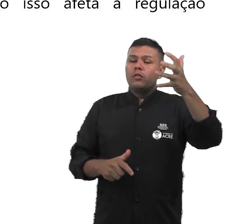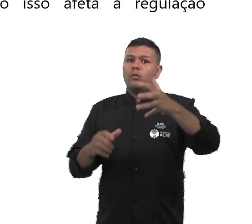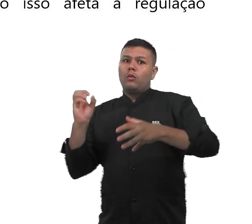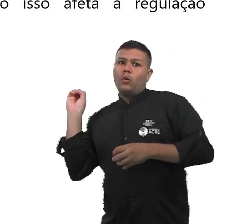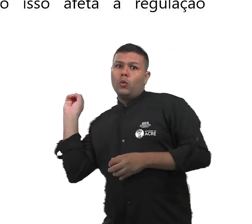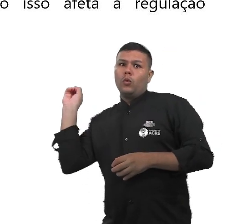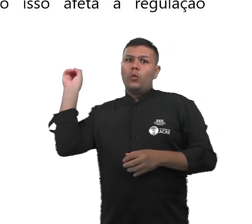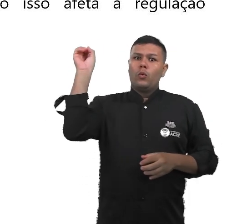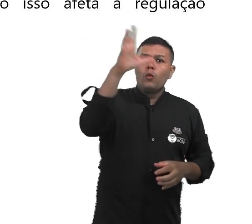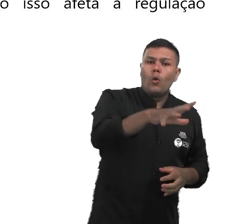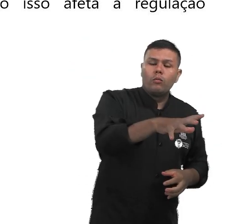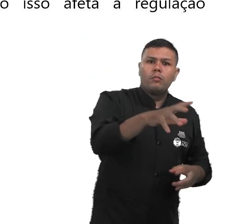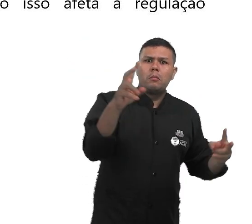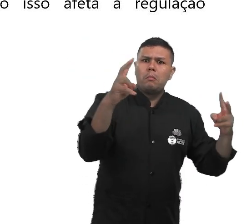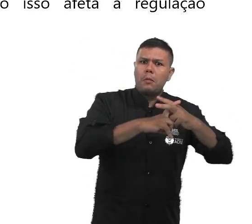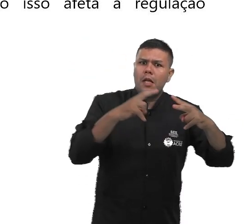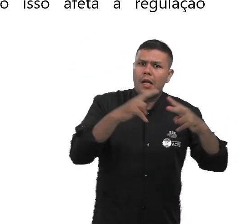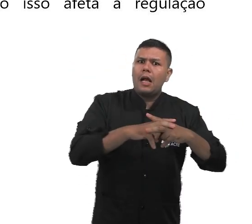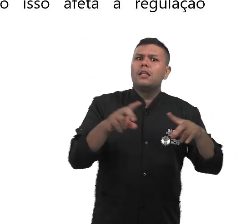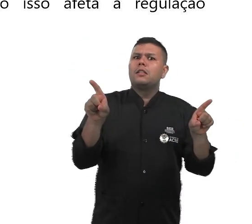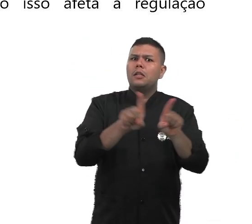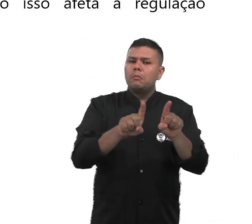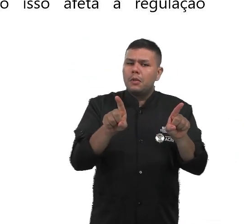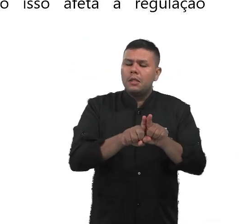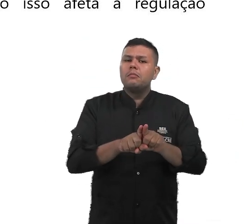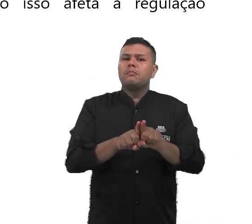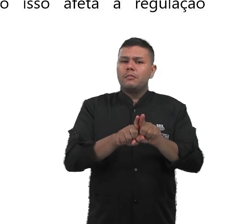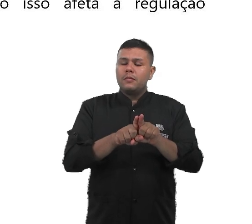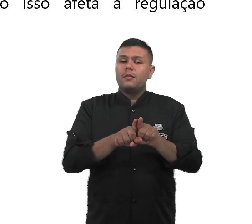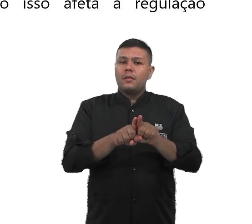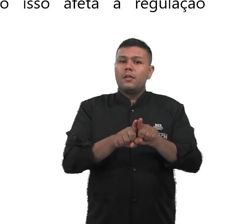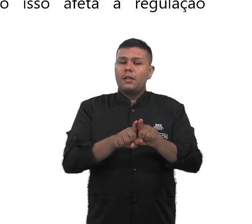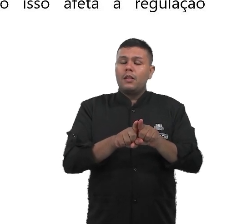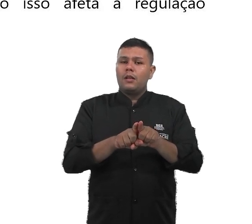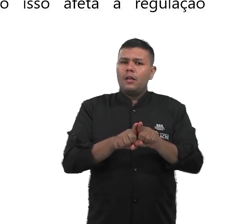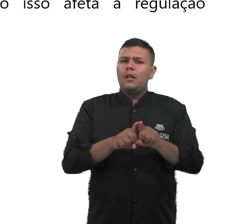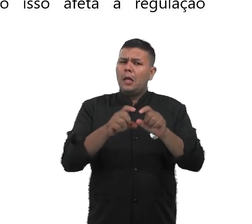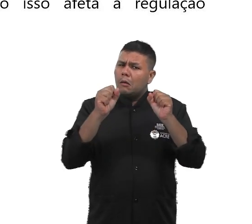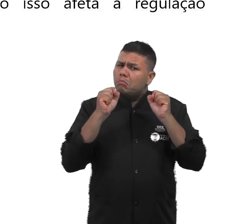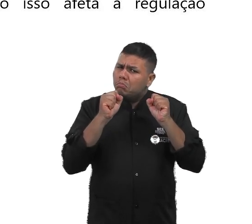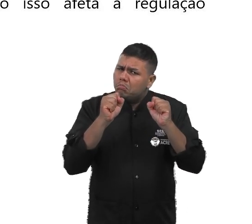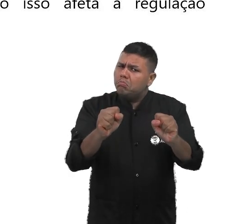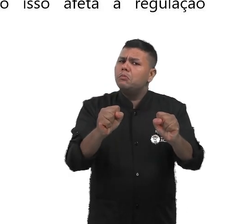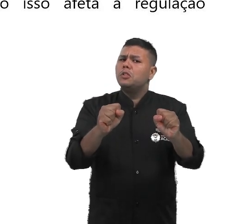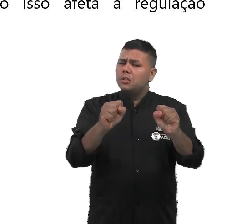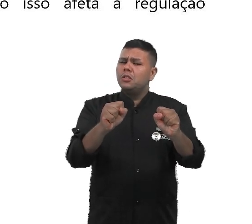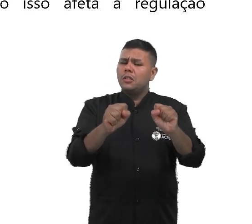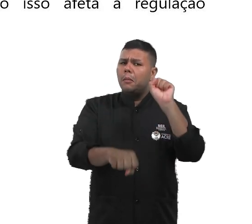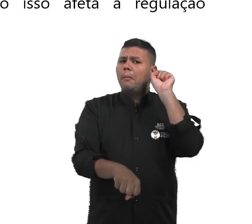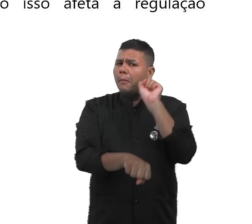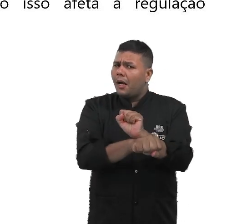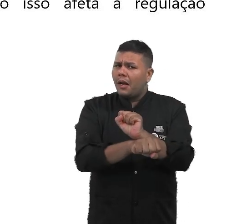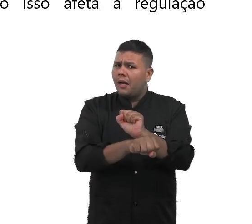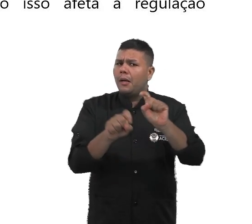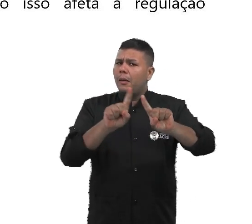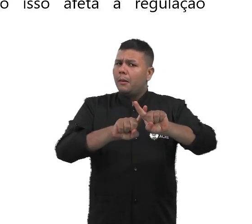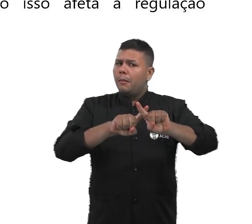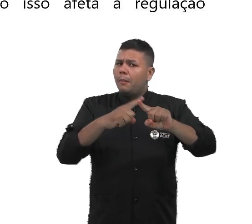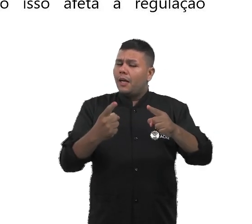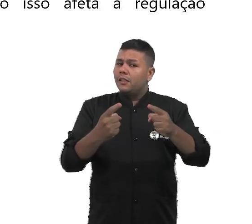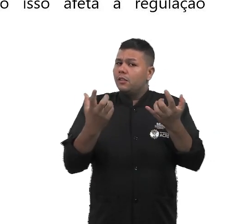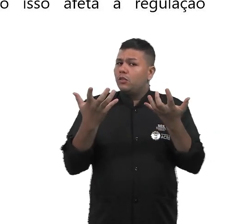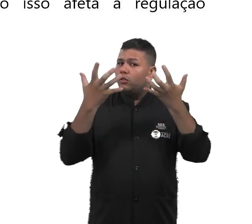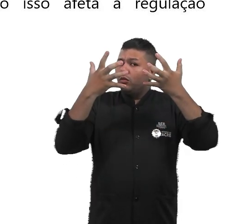ter decidido não atacar, ou seja, recuar, parar, E naquele momento de atividade